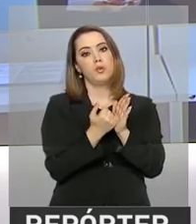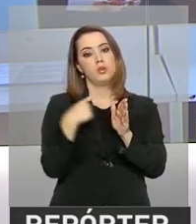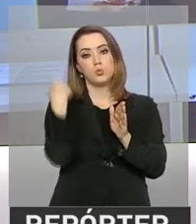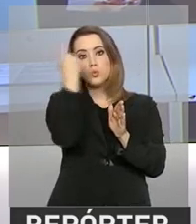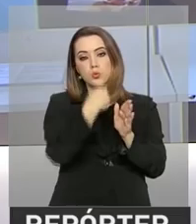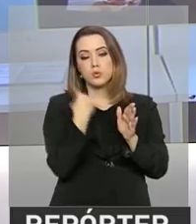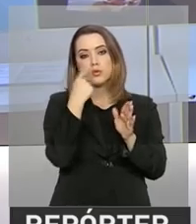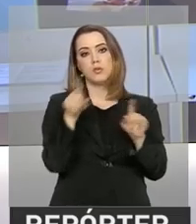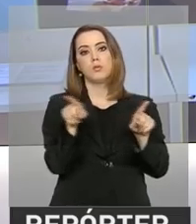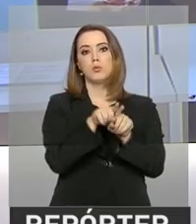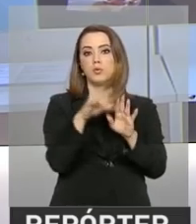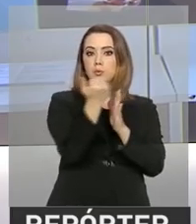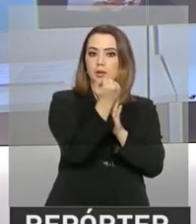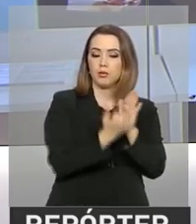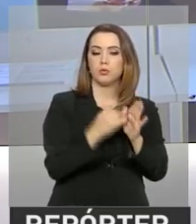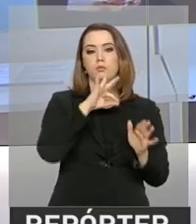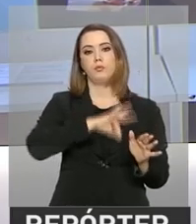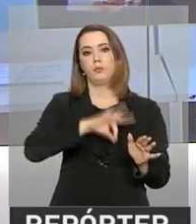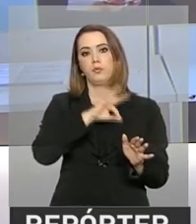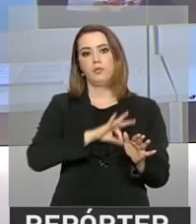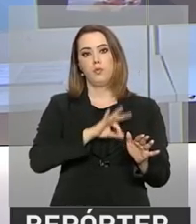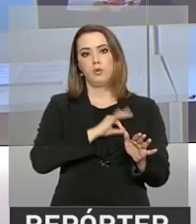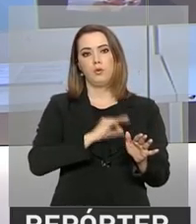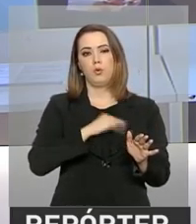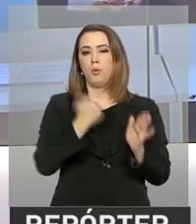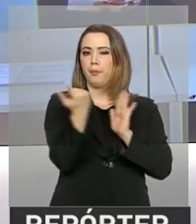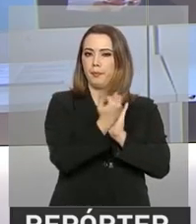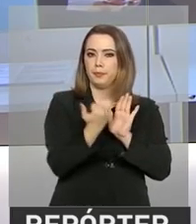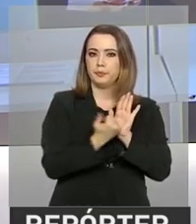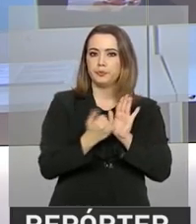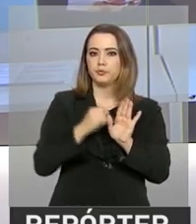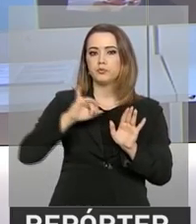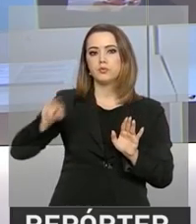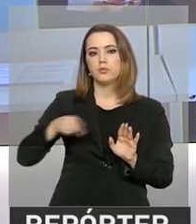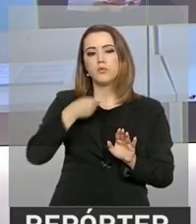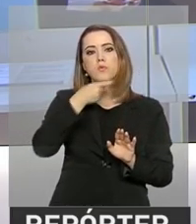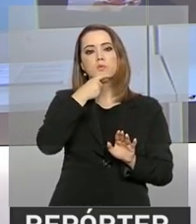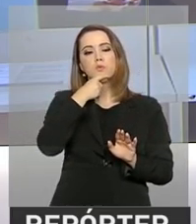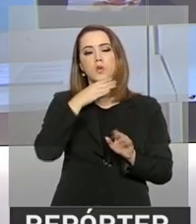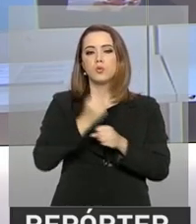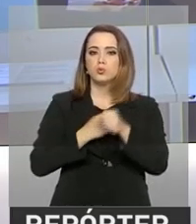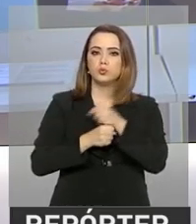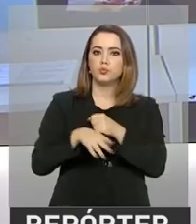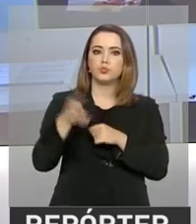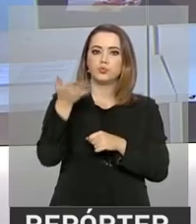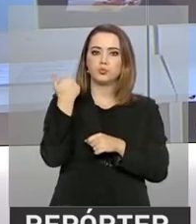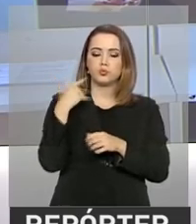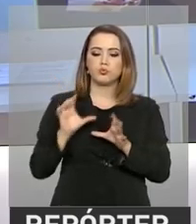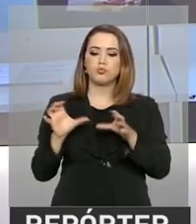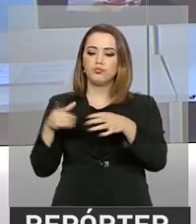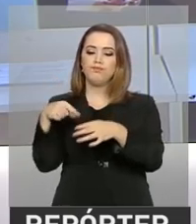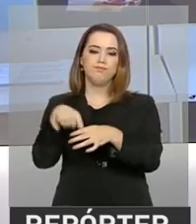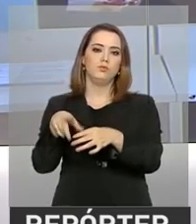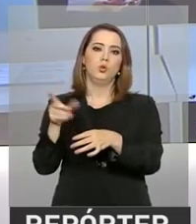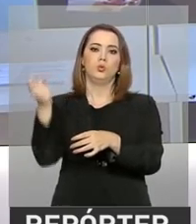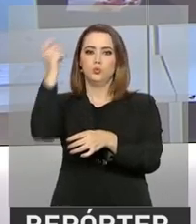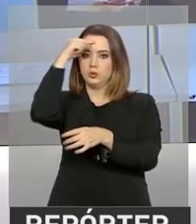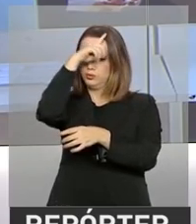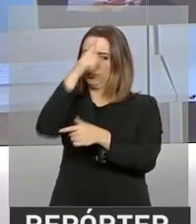de proteção ao emprego em julho do ano passado os postos foram mantidos em setores que passam por dificuldades devido à